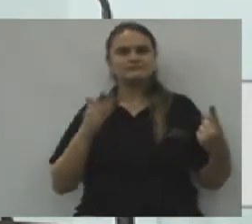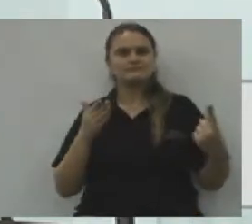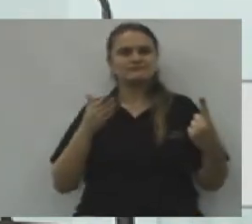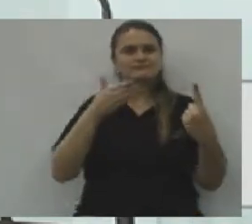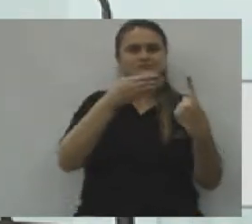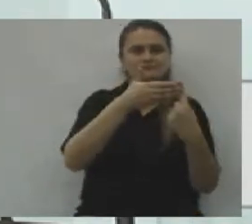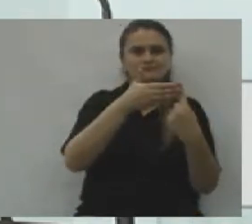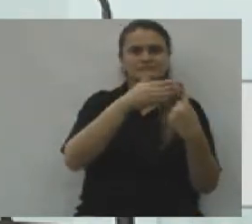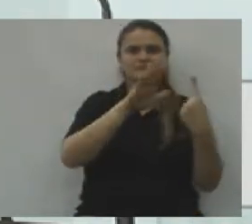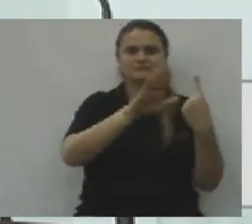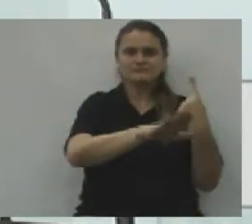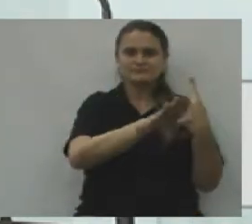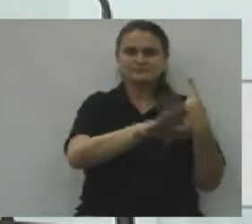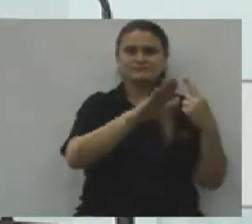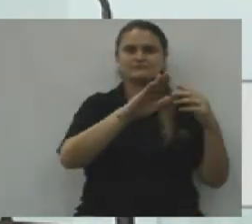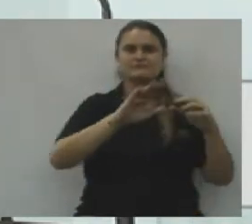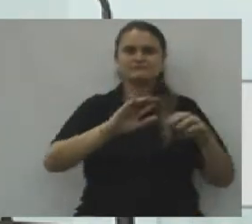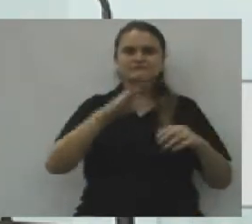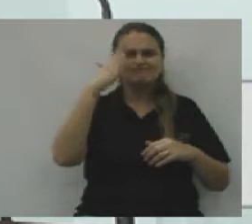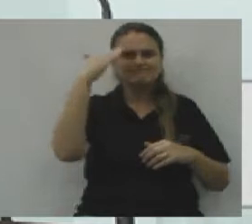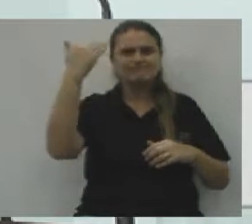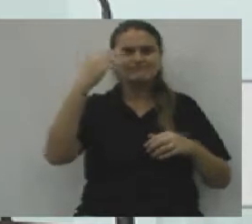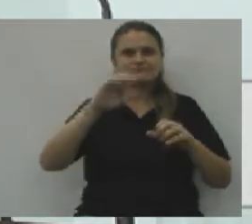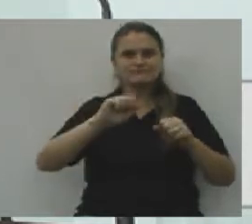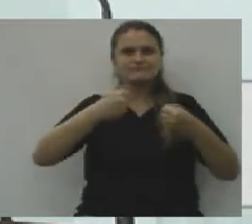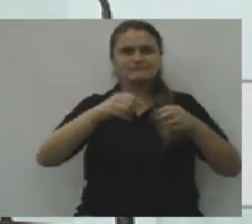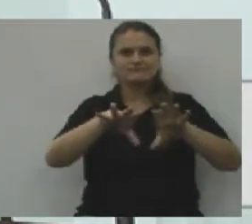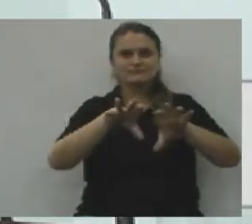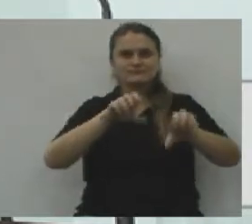acesso, permanência e sucesso dos nossos alunos.